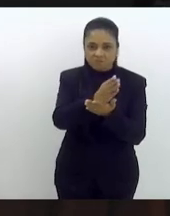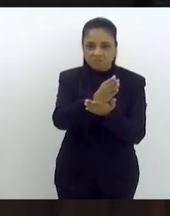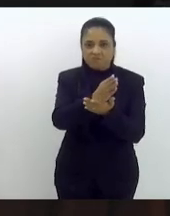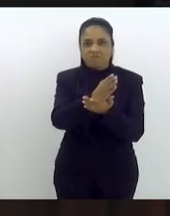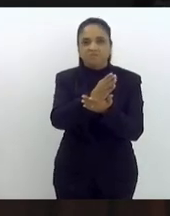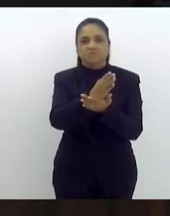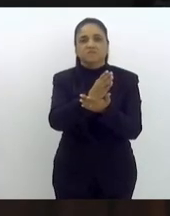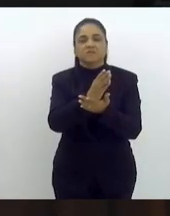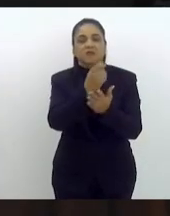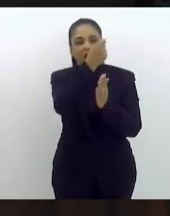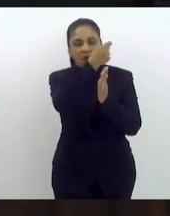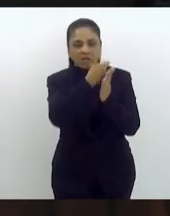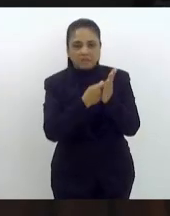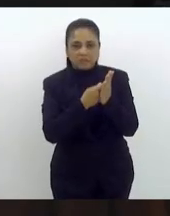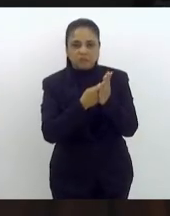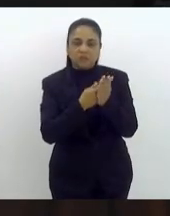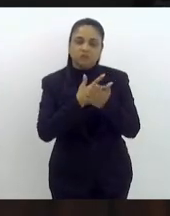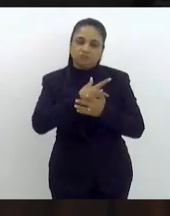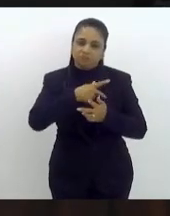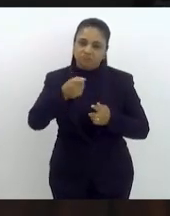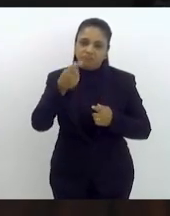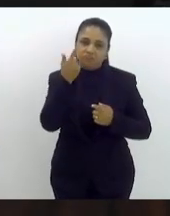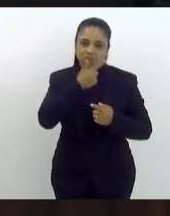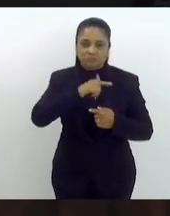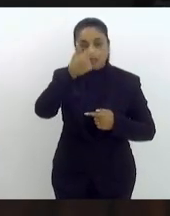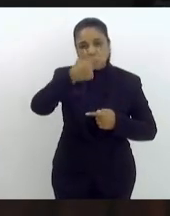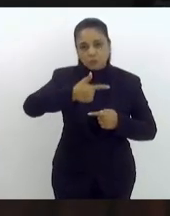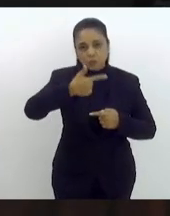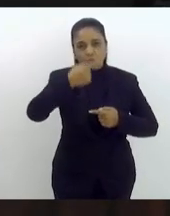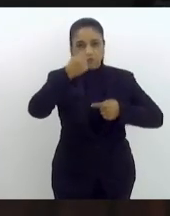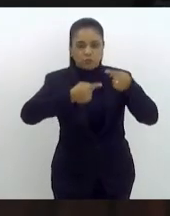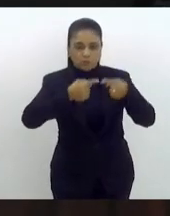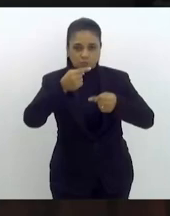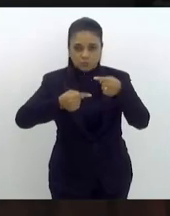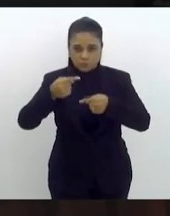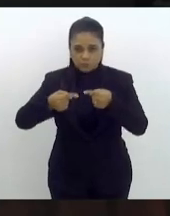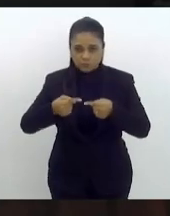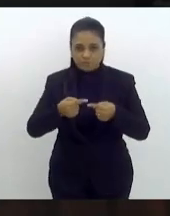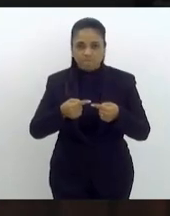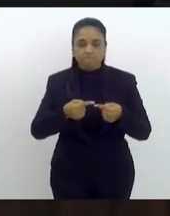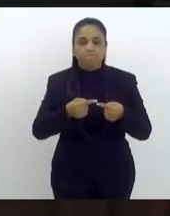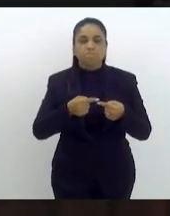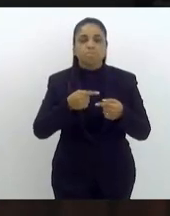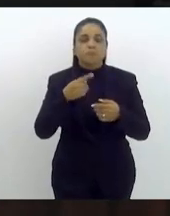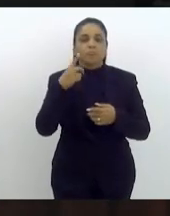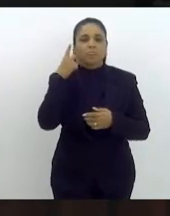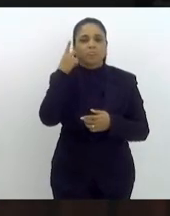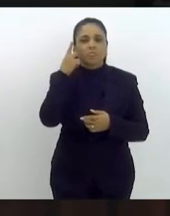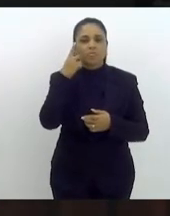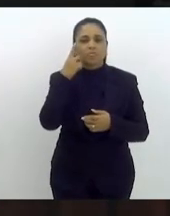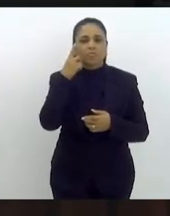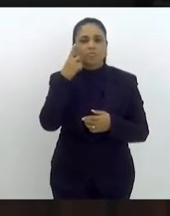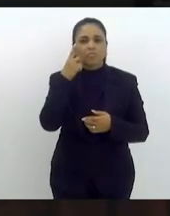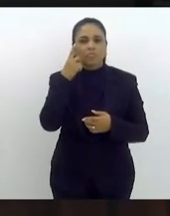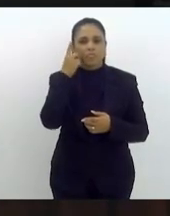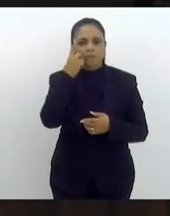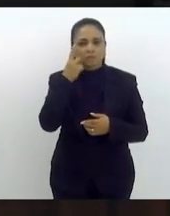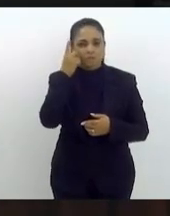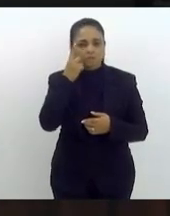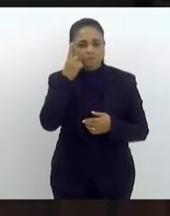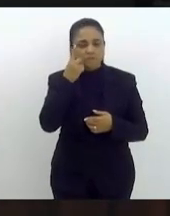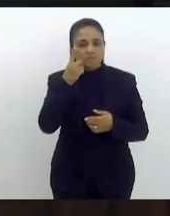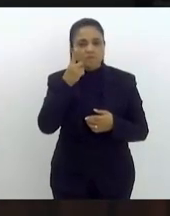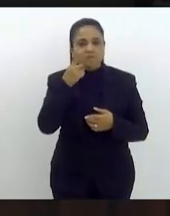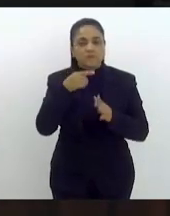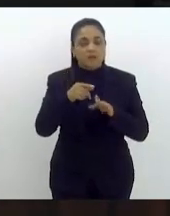vai a redação do vencido para segunda discussão deputada Presidente antes da senhora